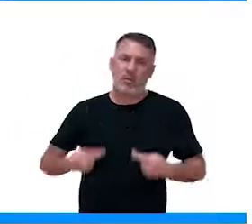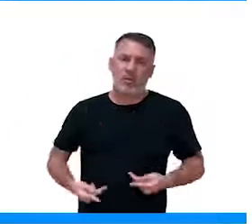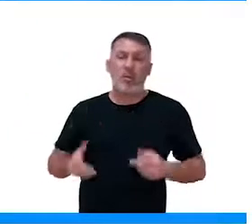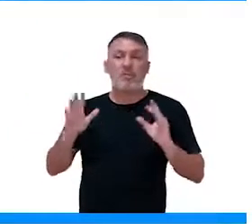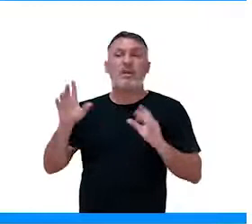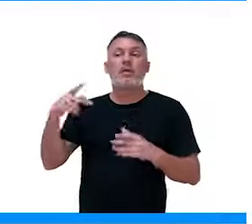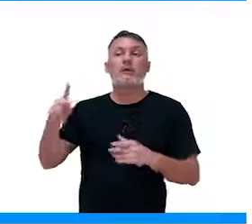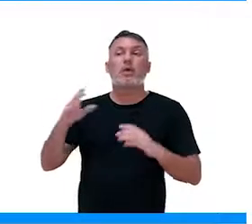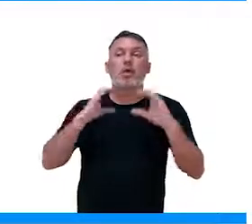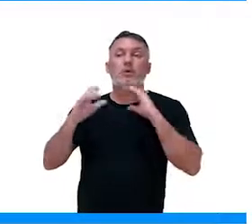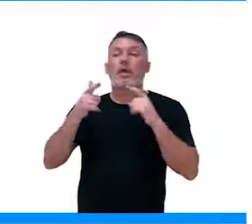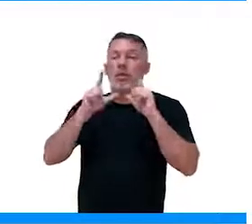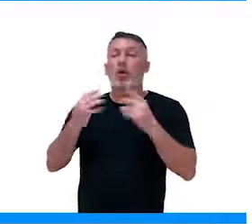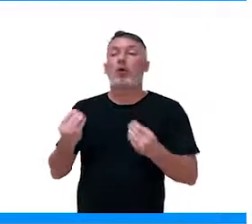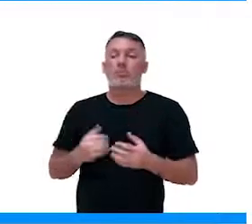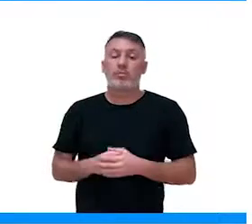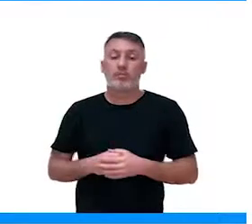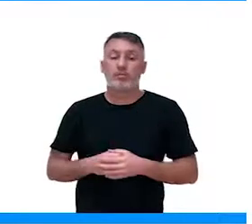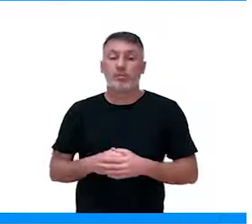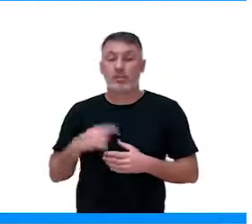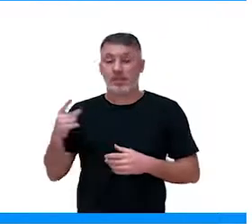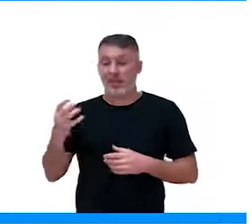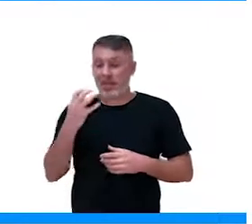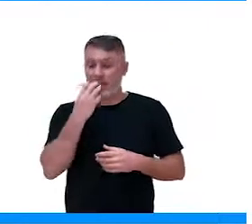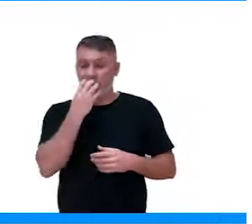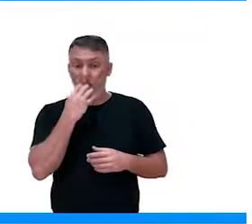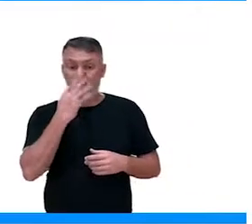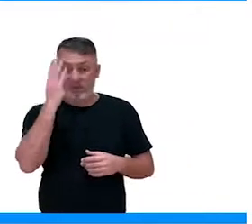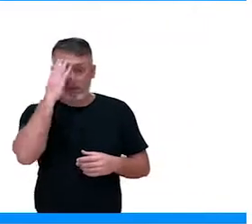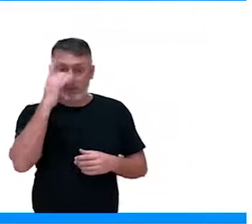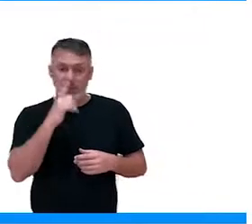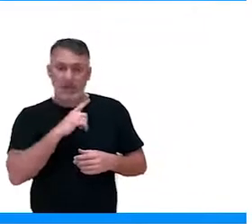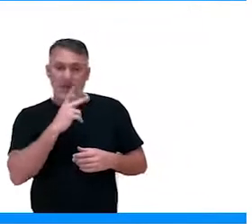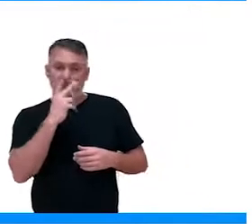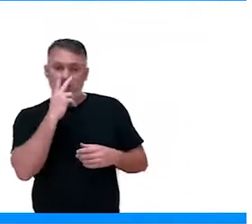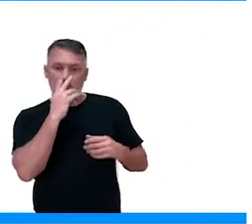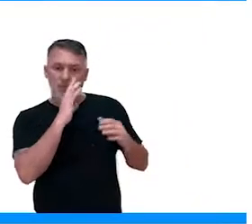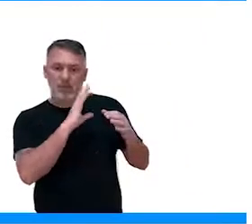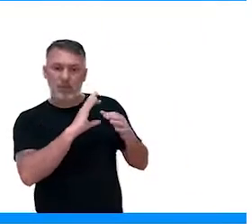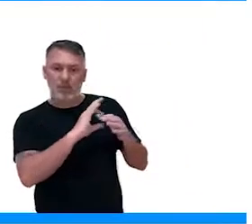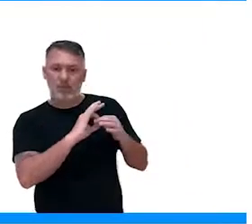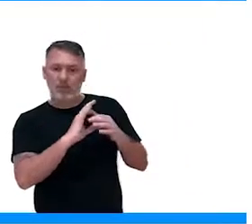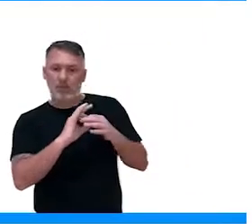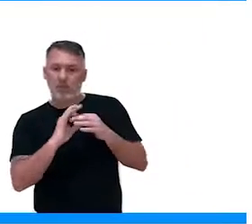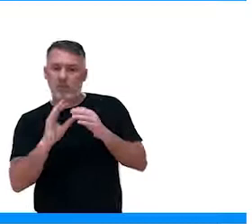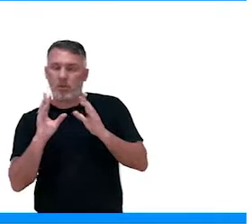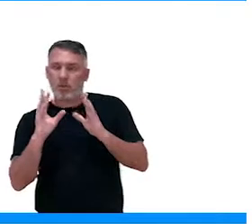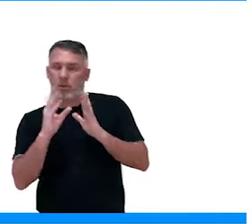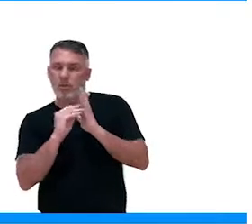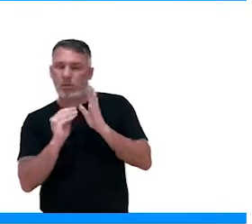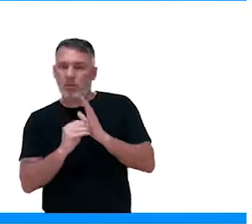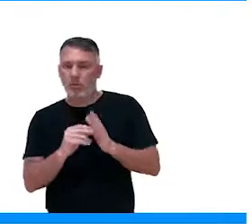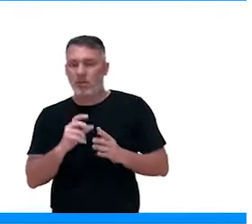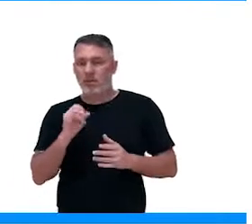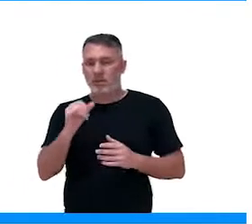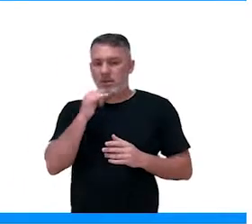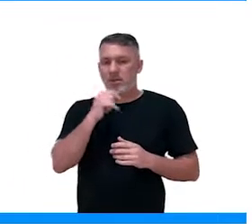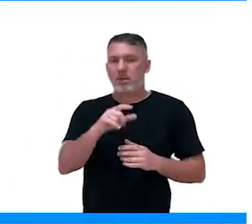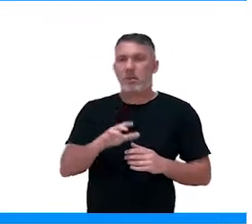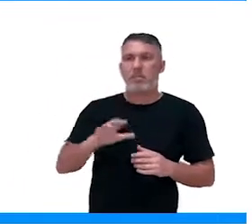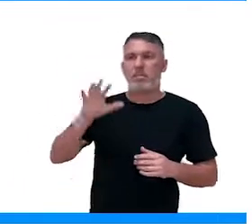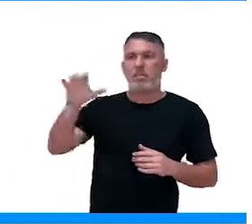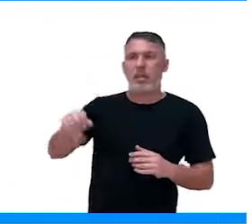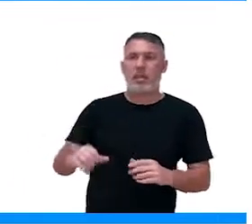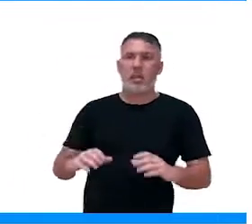dos cachorros? Os cachorros, por exemplo, eles associam uma dada forma fonológica à representação do conteúdo. Então, se você